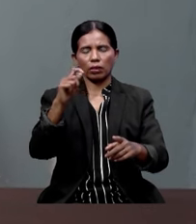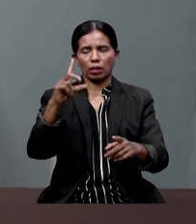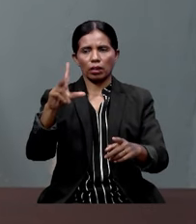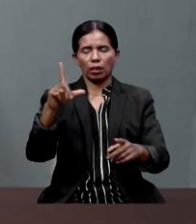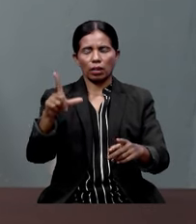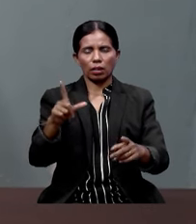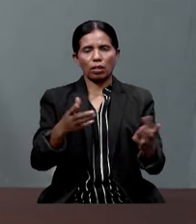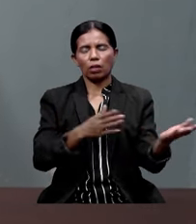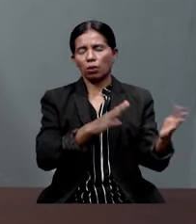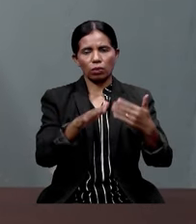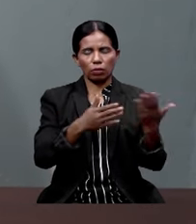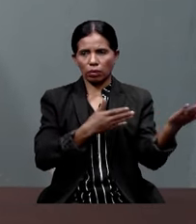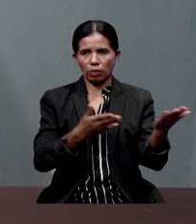rotona.